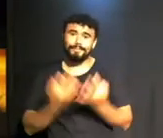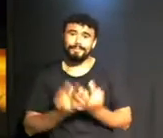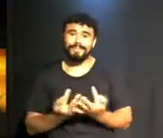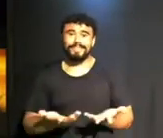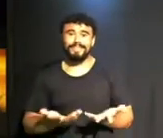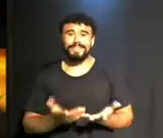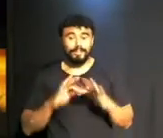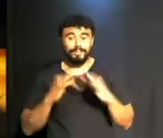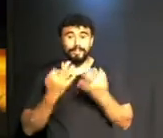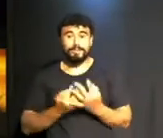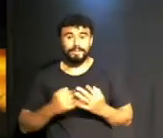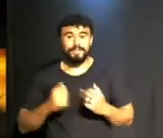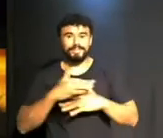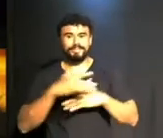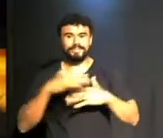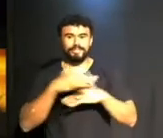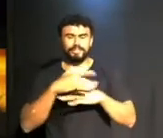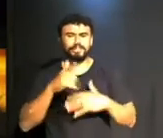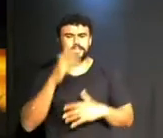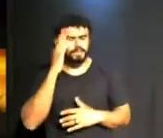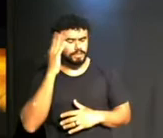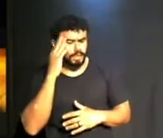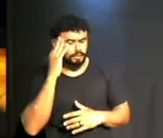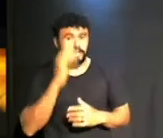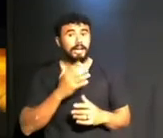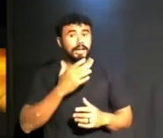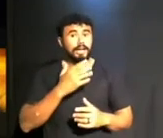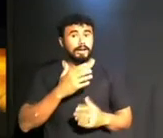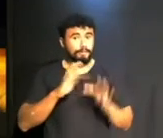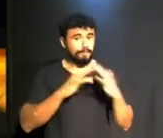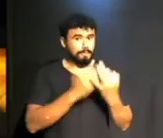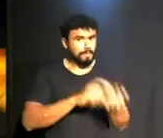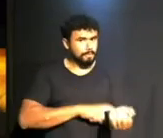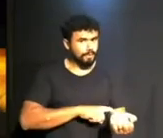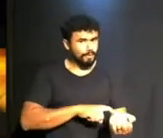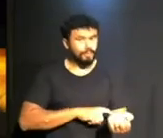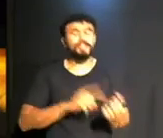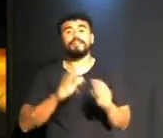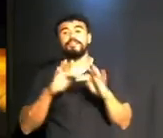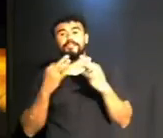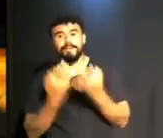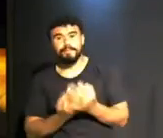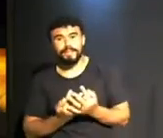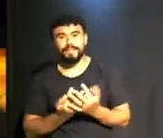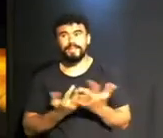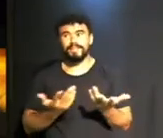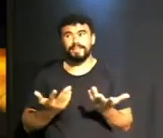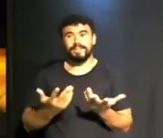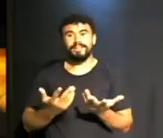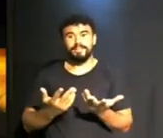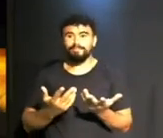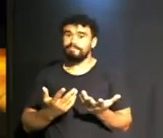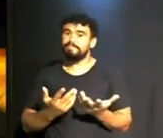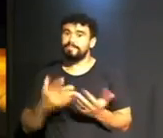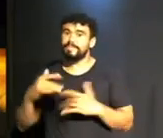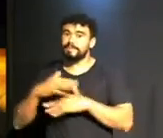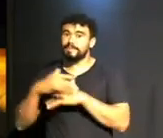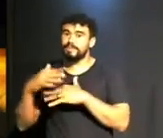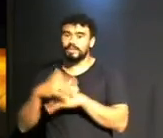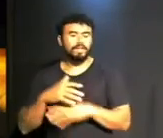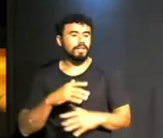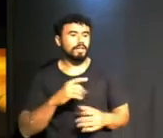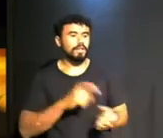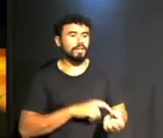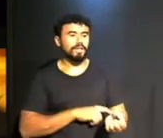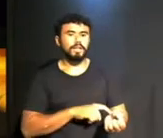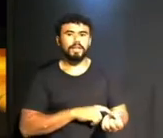a família espiritual sabe pode fazer essa família biológica para familiar espiritual é que na família biológica as coisas